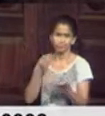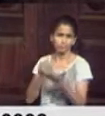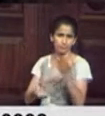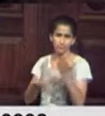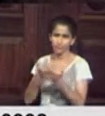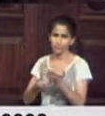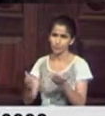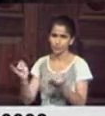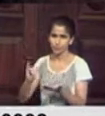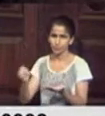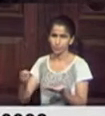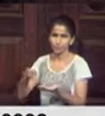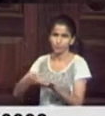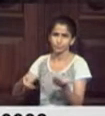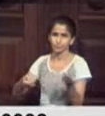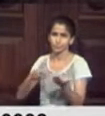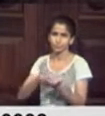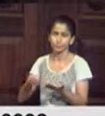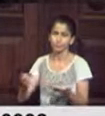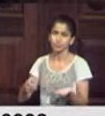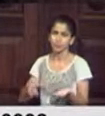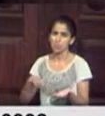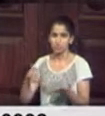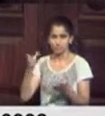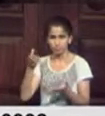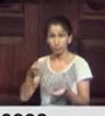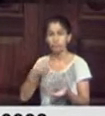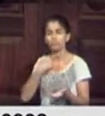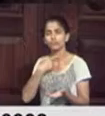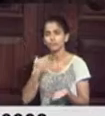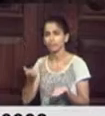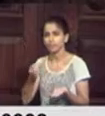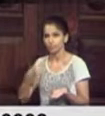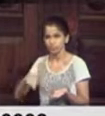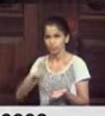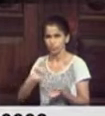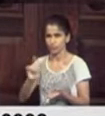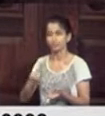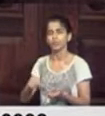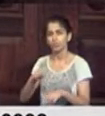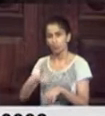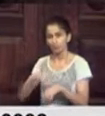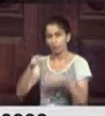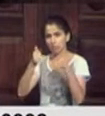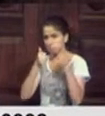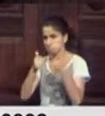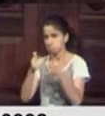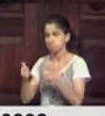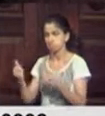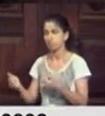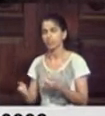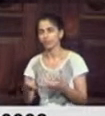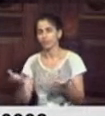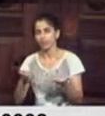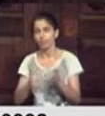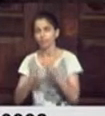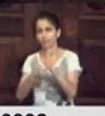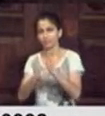foram pacificadas no Poder Judiciário. E isso é preciso que seja resolvido imediatamente. Temos as questões